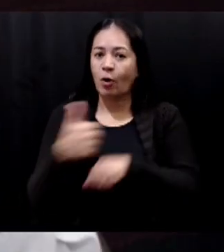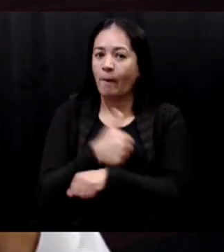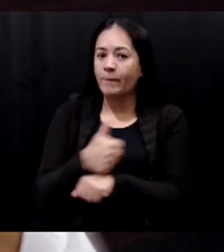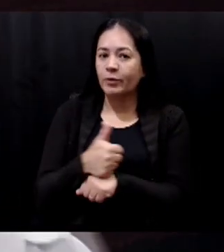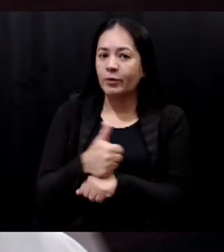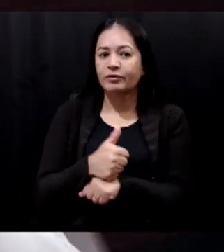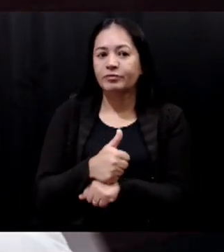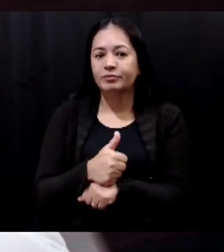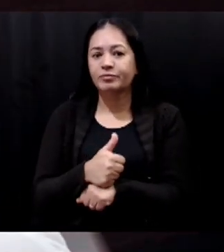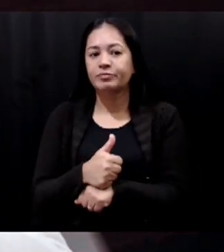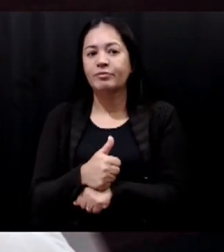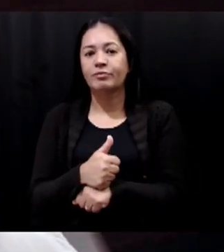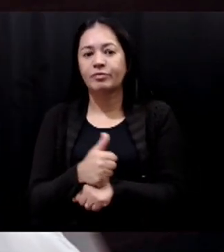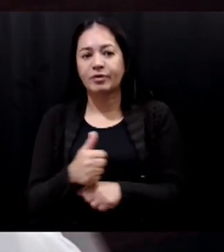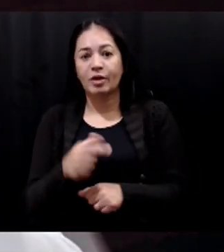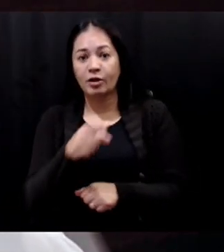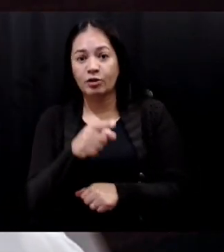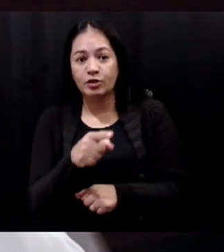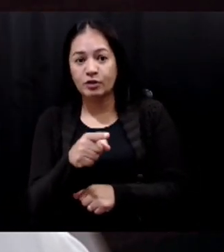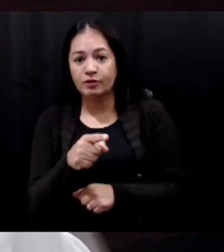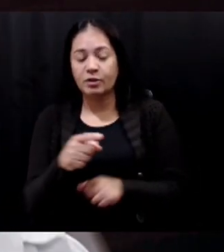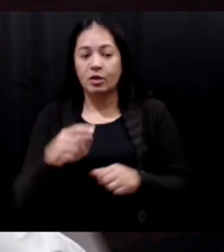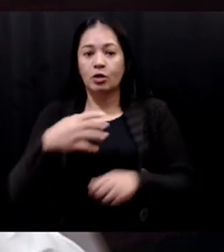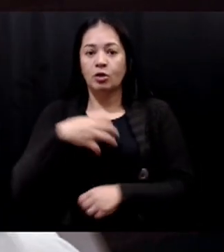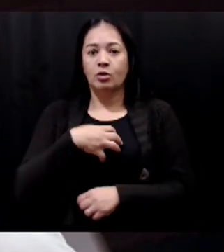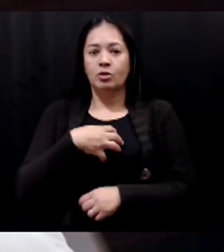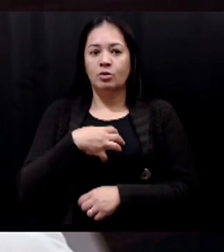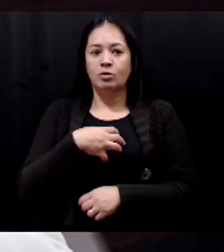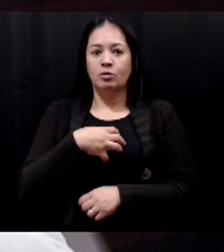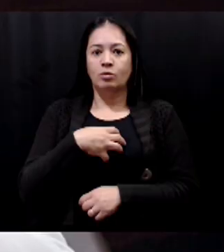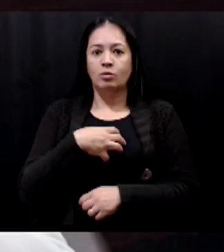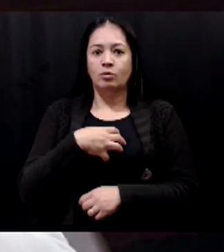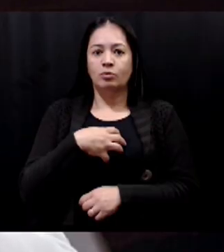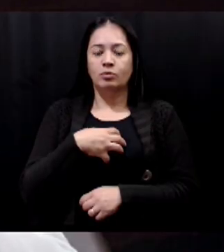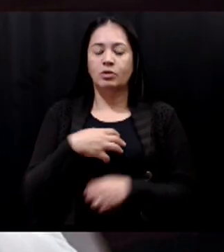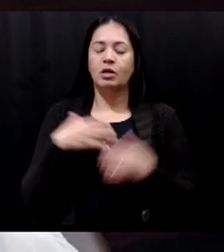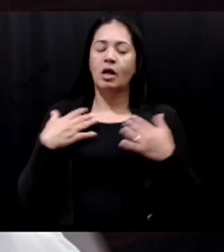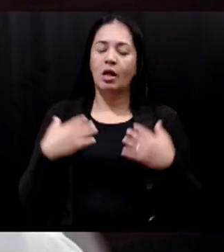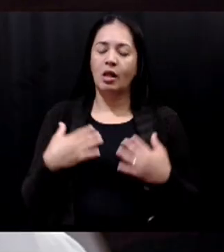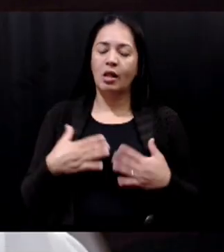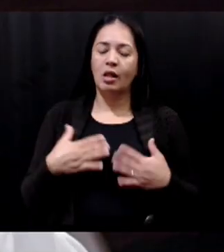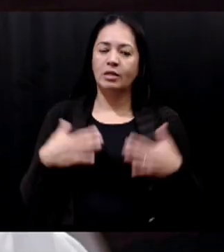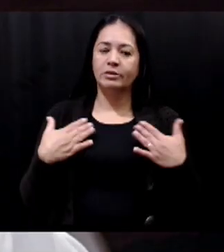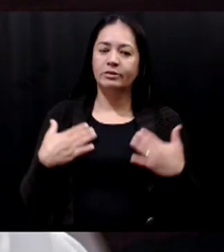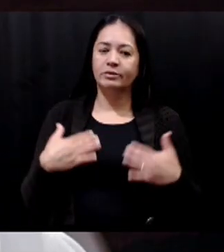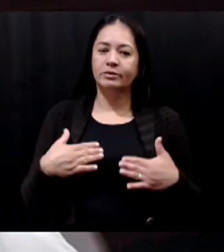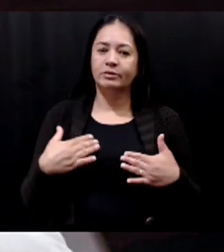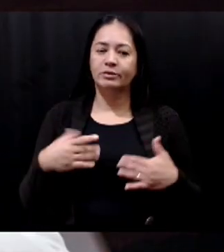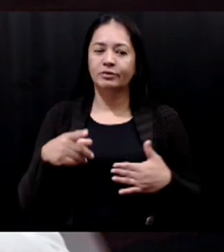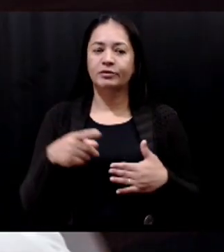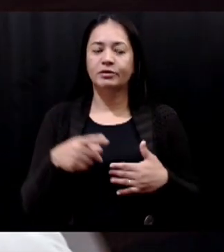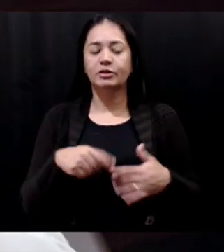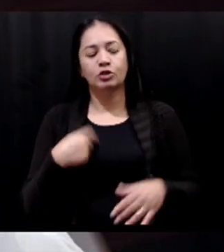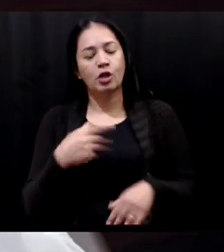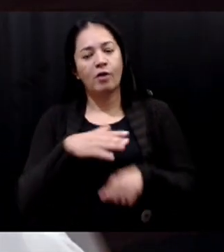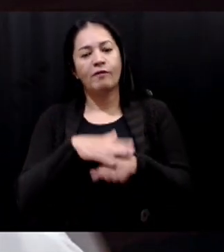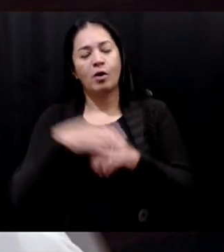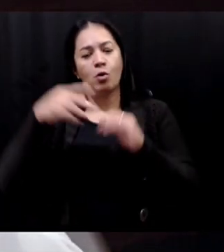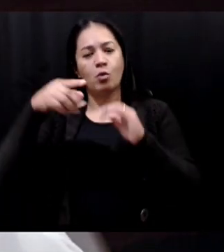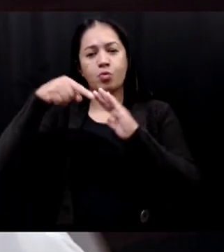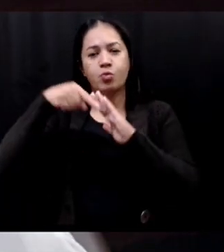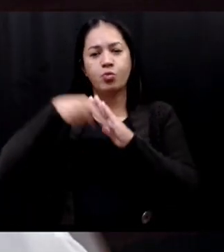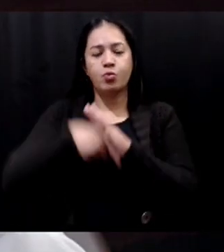induzir você a um estado de transe, de relaxamento, aonde a gente faz um aprofundamento, a